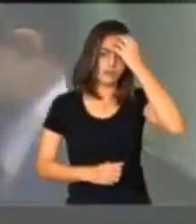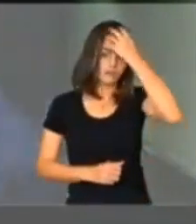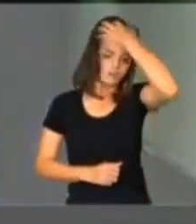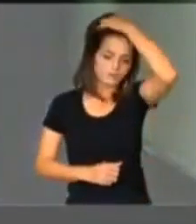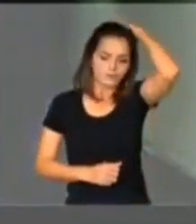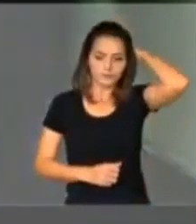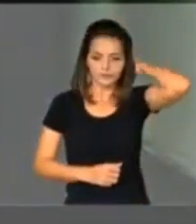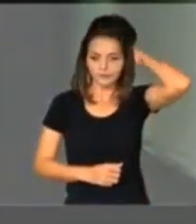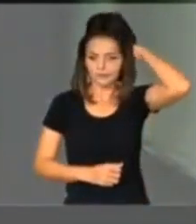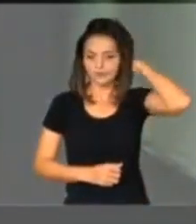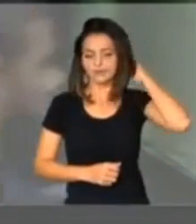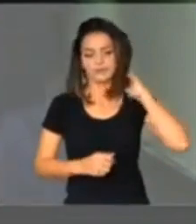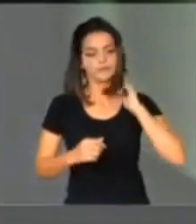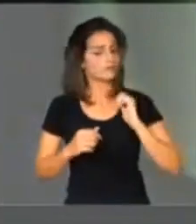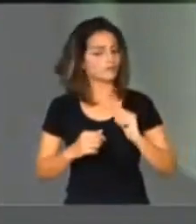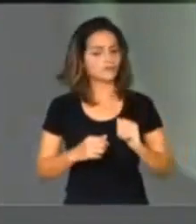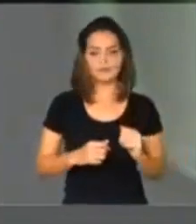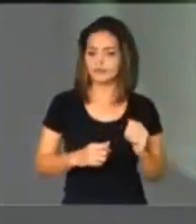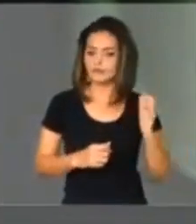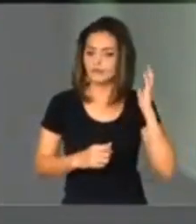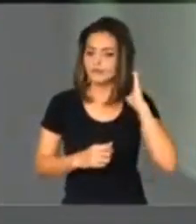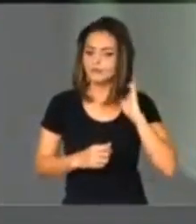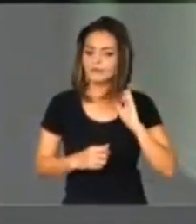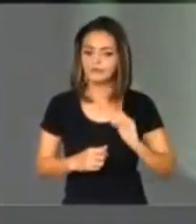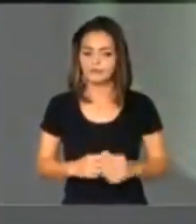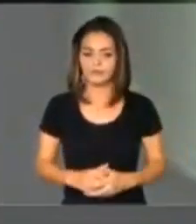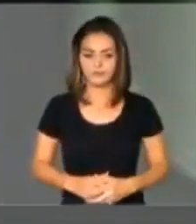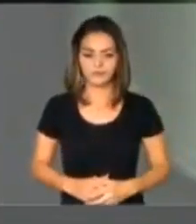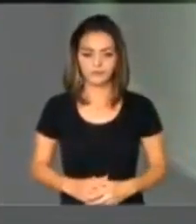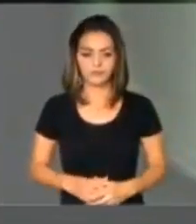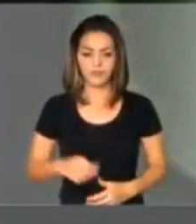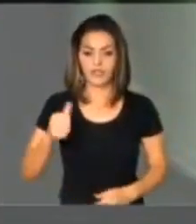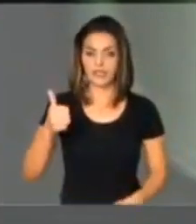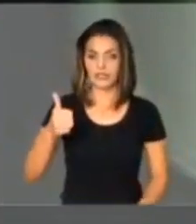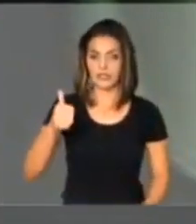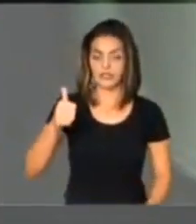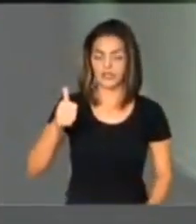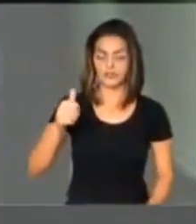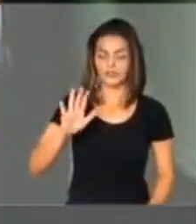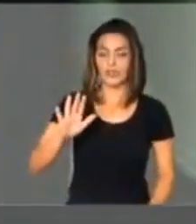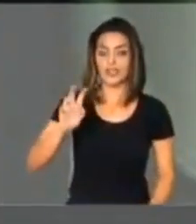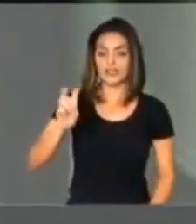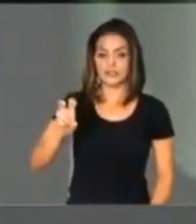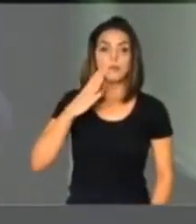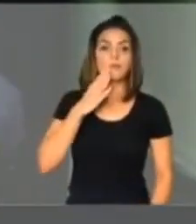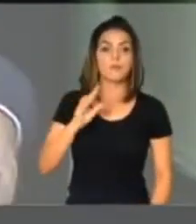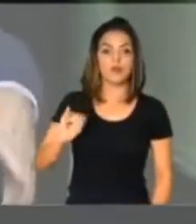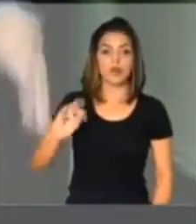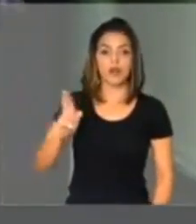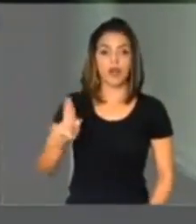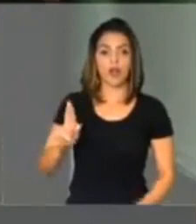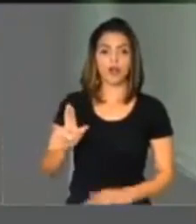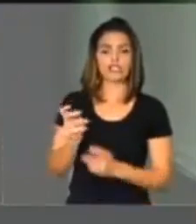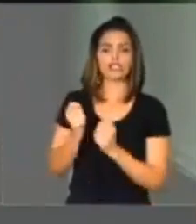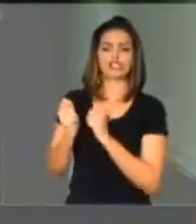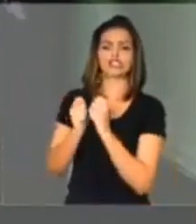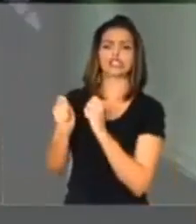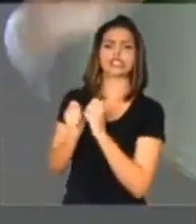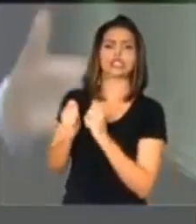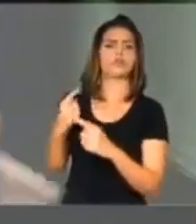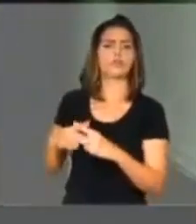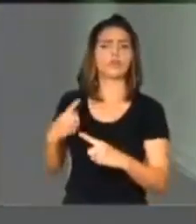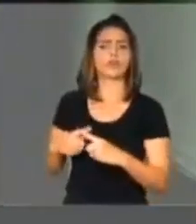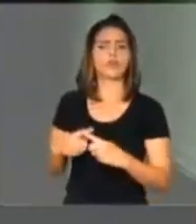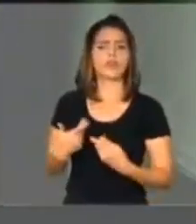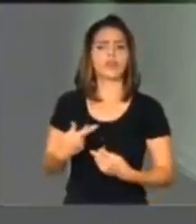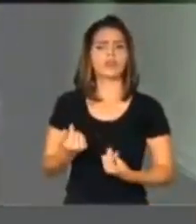descontingencie os recursos da educação. São 5 bilhões de reais. Não há porquê, com tantos bilhões